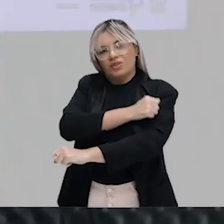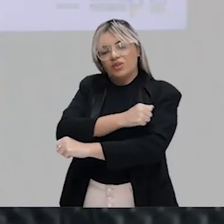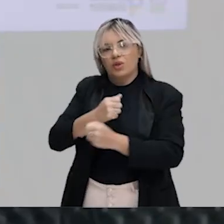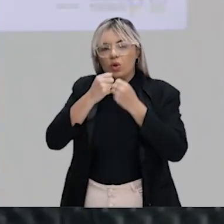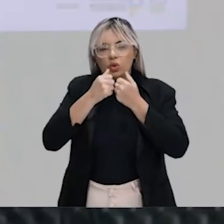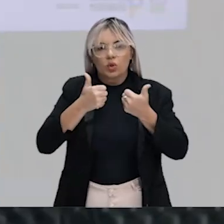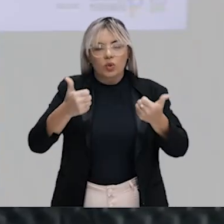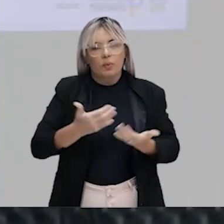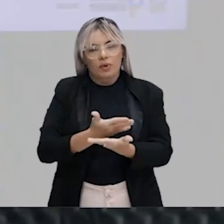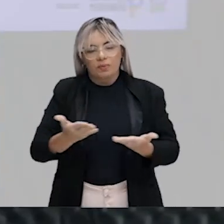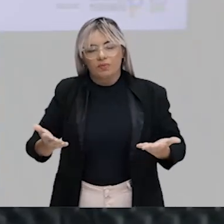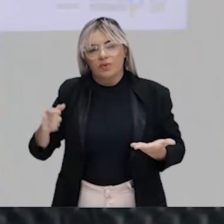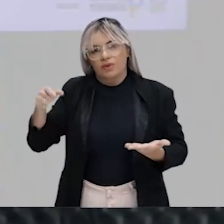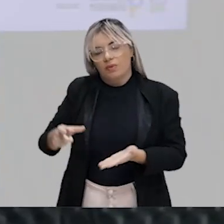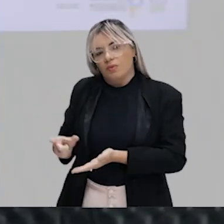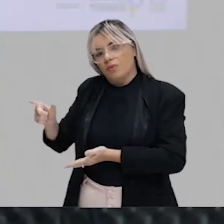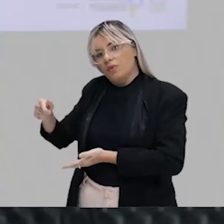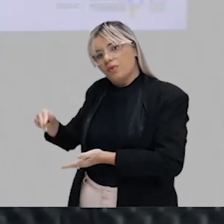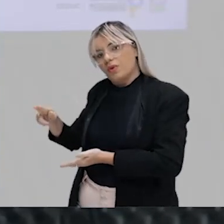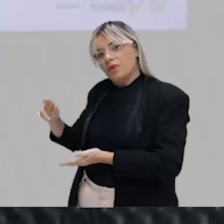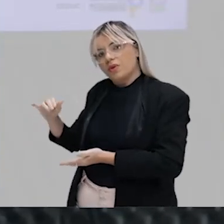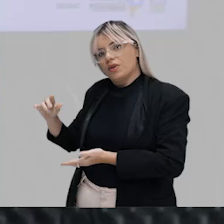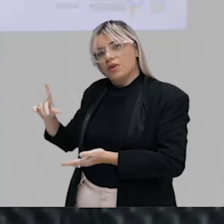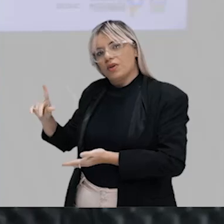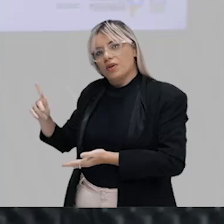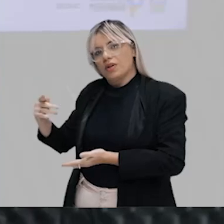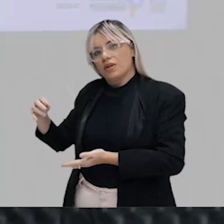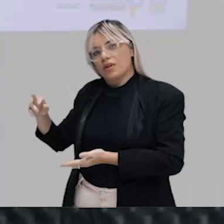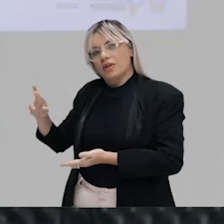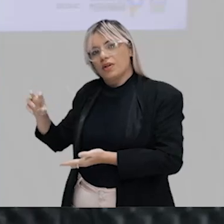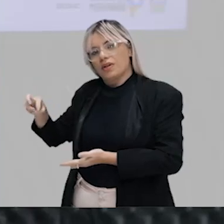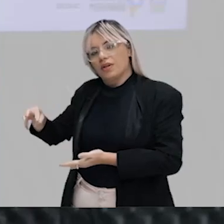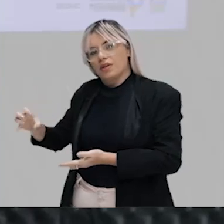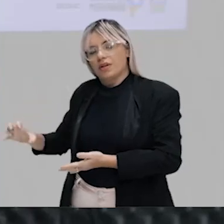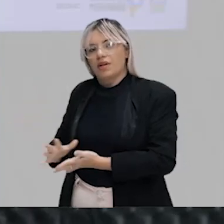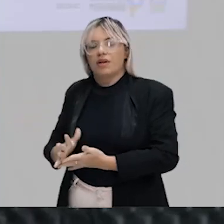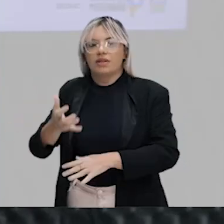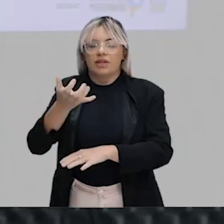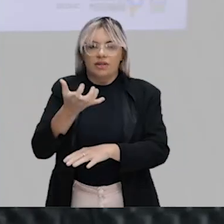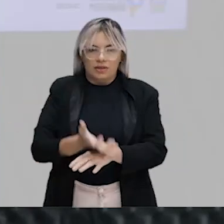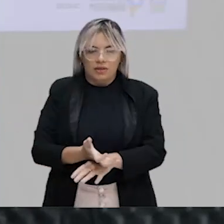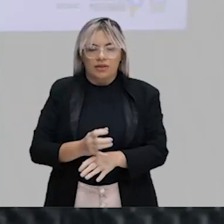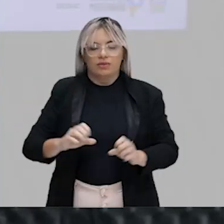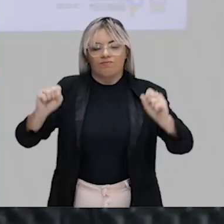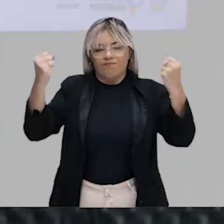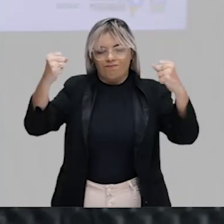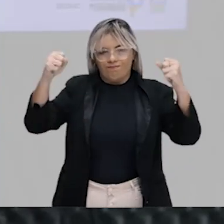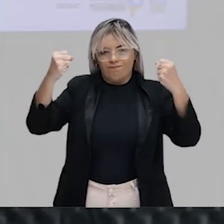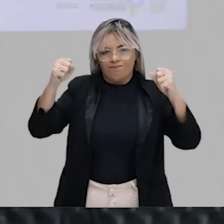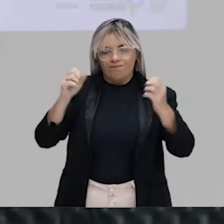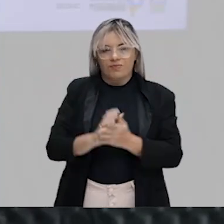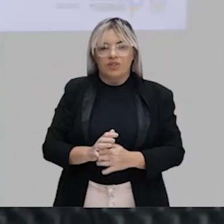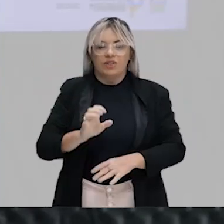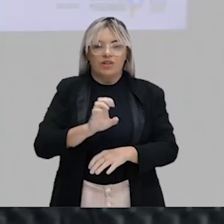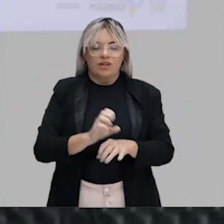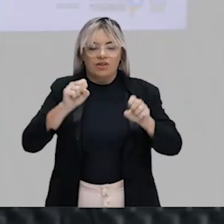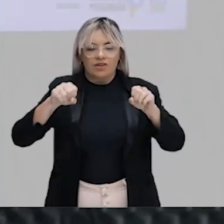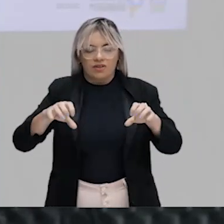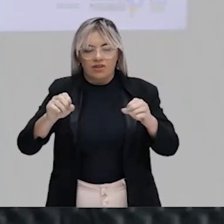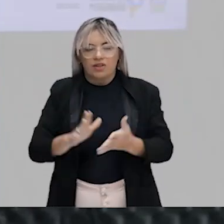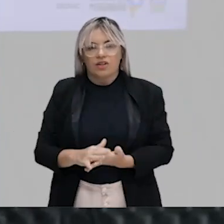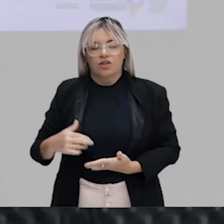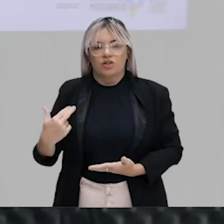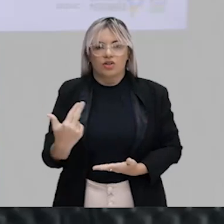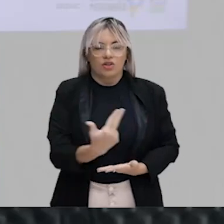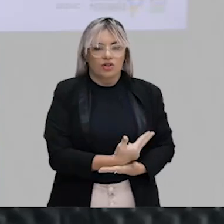manhã, tudo bem com vocês? Guilherme Campos aqui, professor de Educação Física da Rede Estadual do Maranhão. E nessa aula de hoje, do nosso